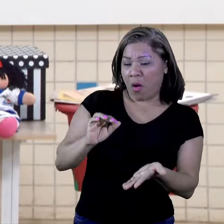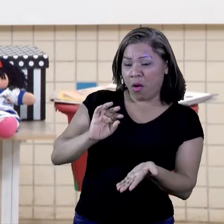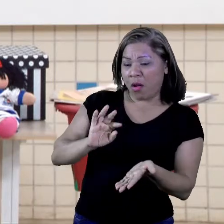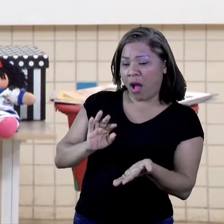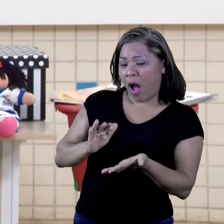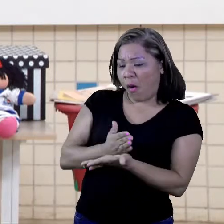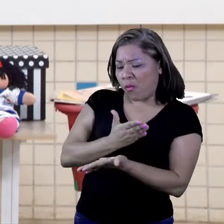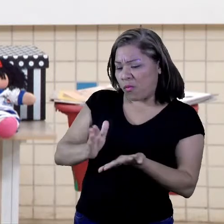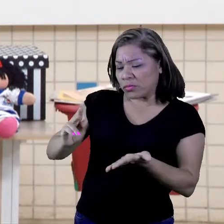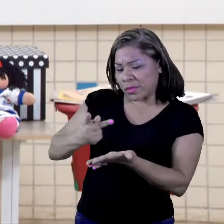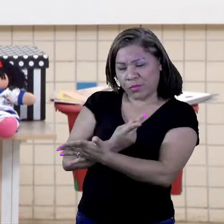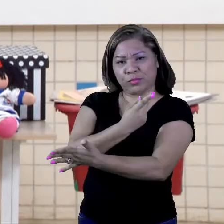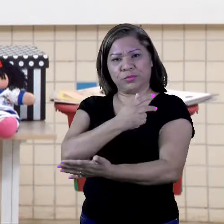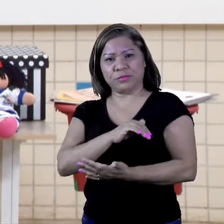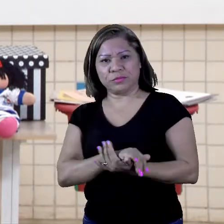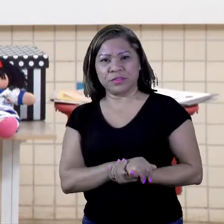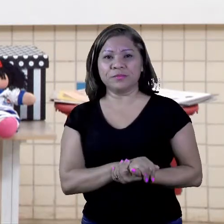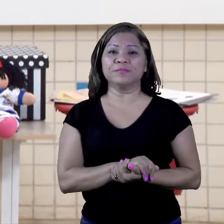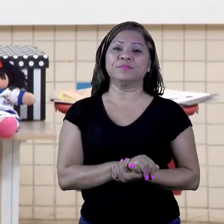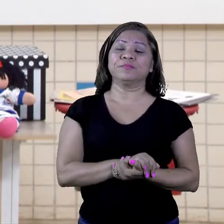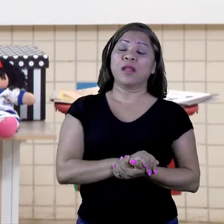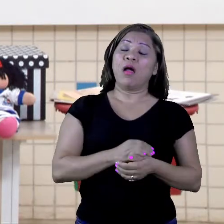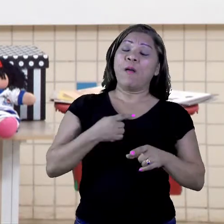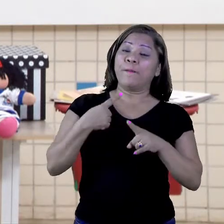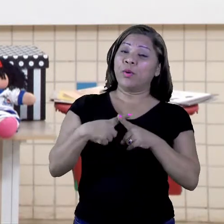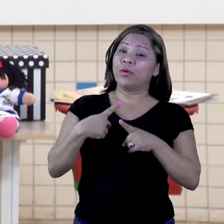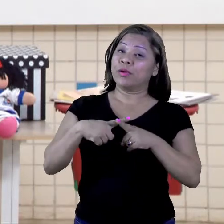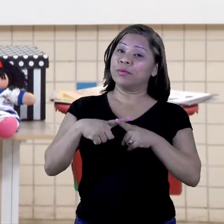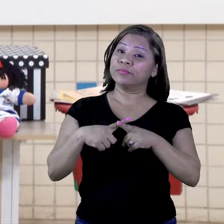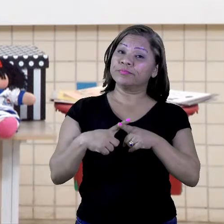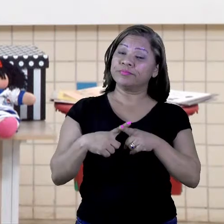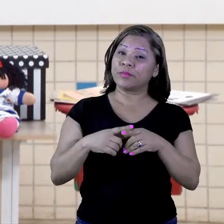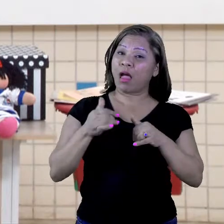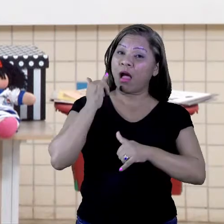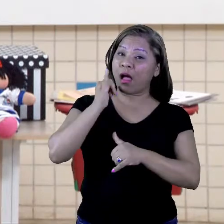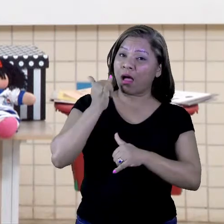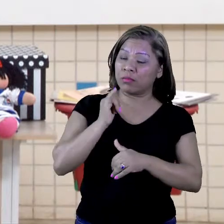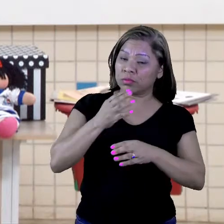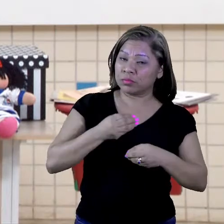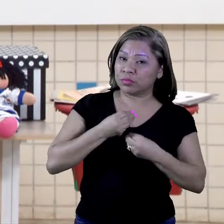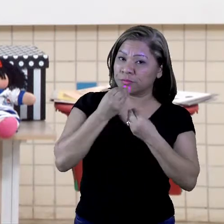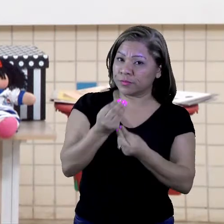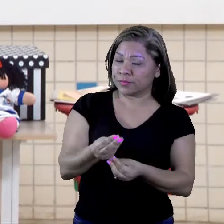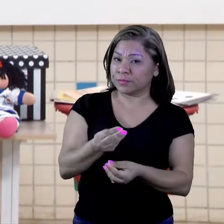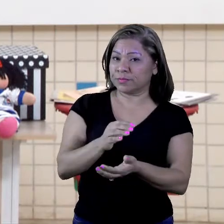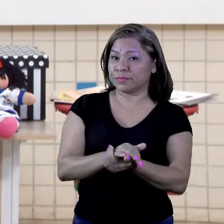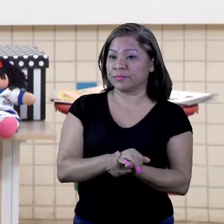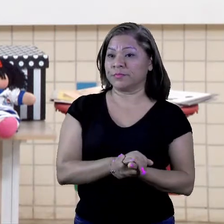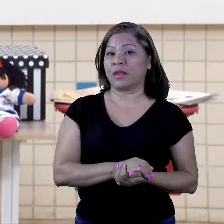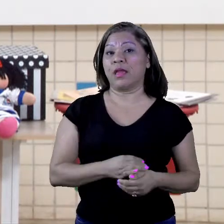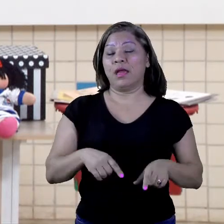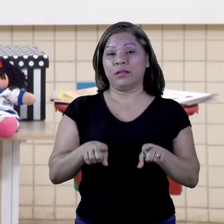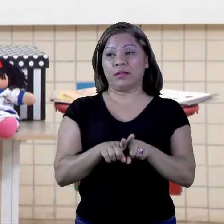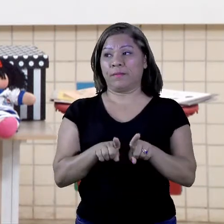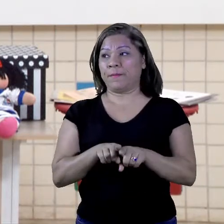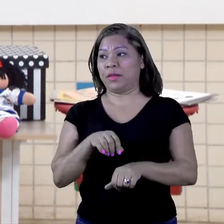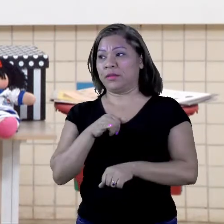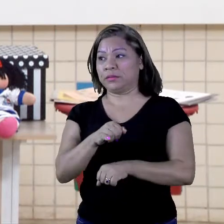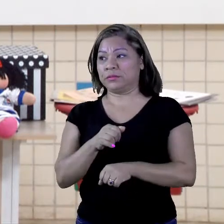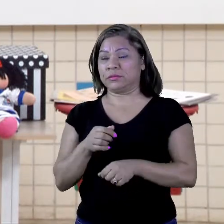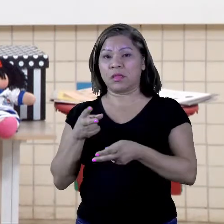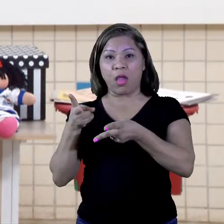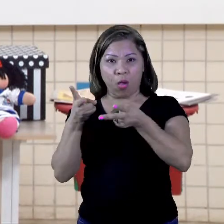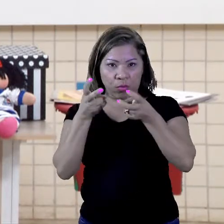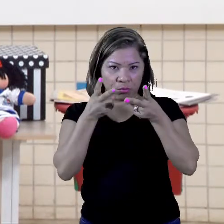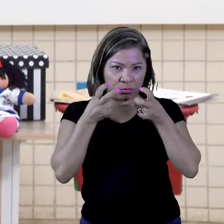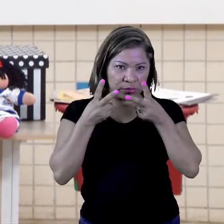papel da narrativa é narrar os acontecimentos, trazer para a gente à tona. Aí, se a gente observa bem, quando vocês